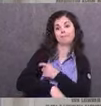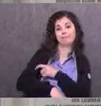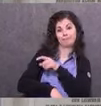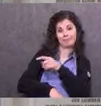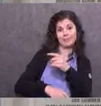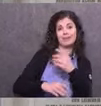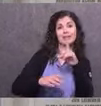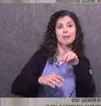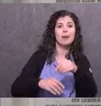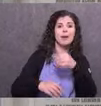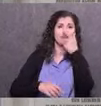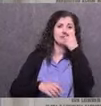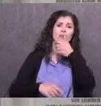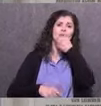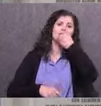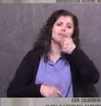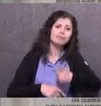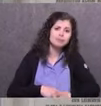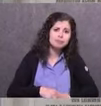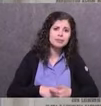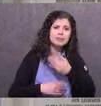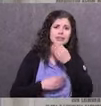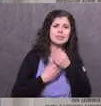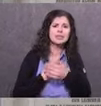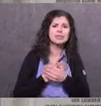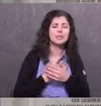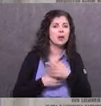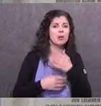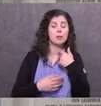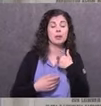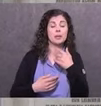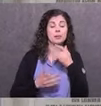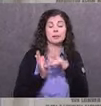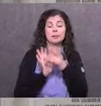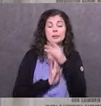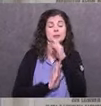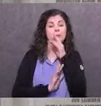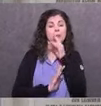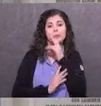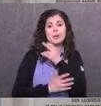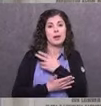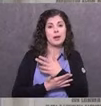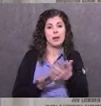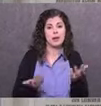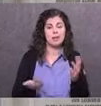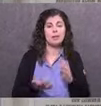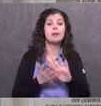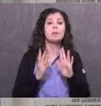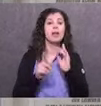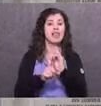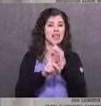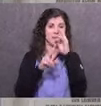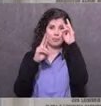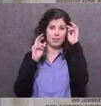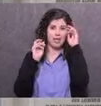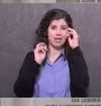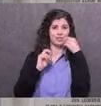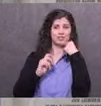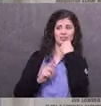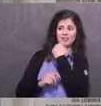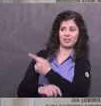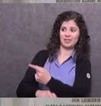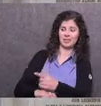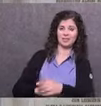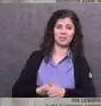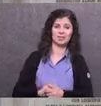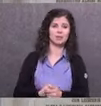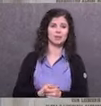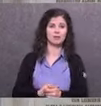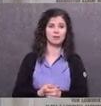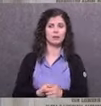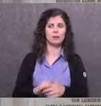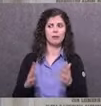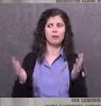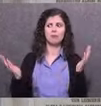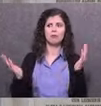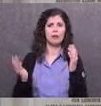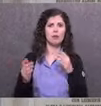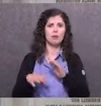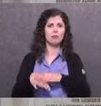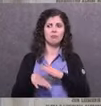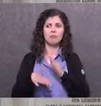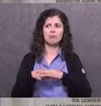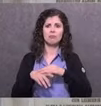anciãos, nada respondeu. Disse-lhe então Pilatos: não ouves quantas